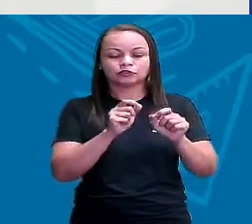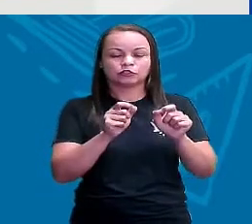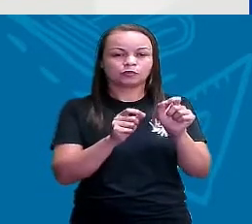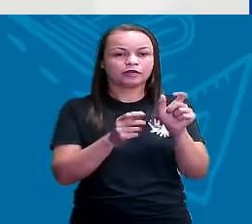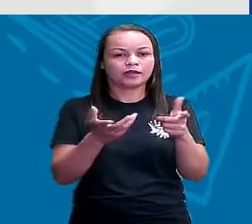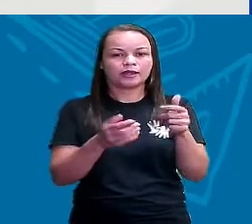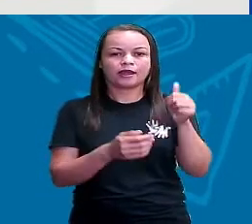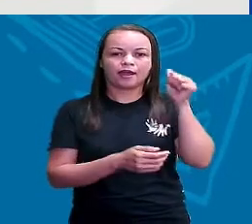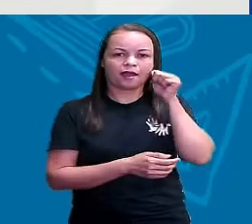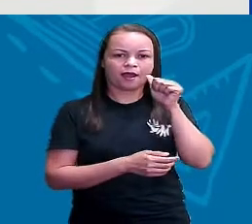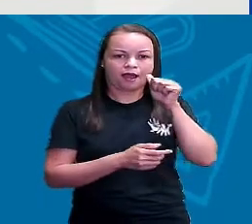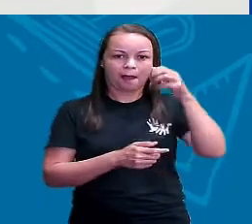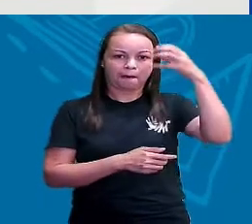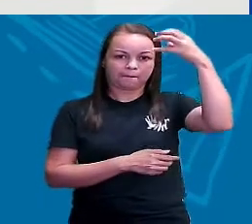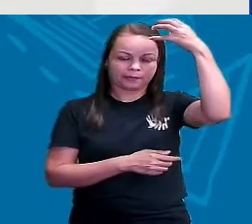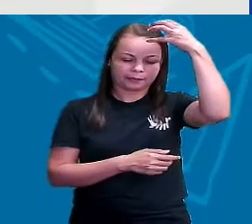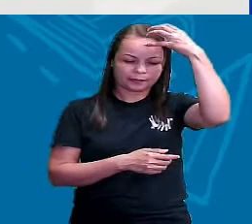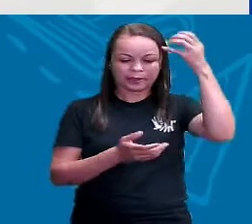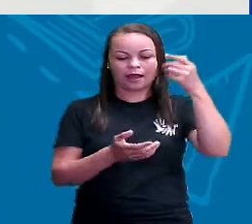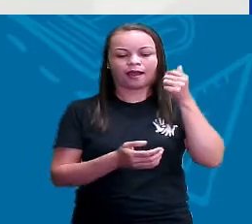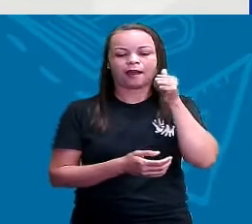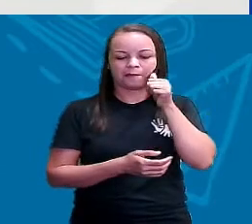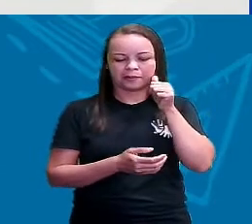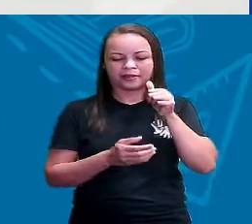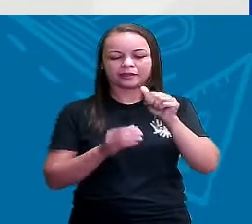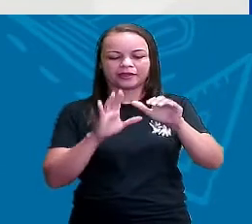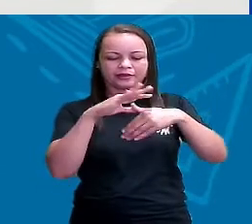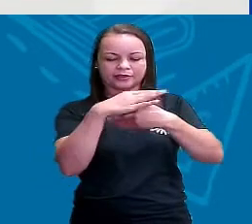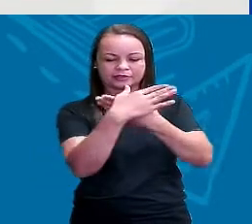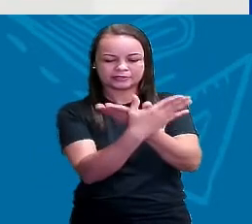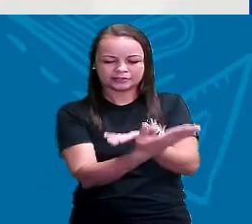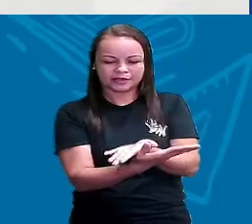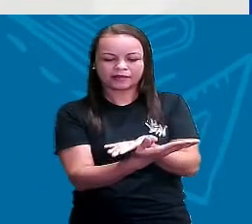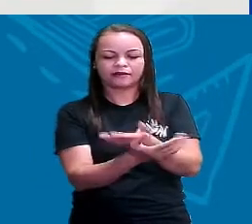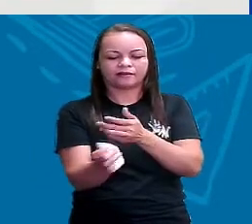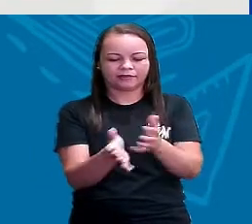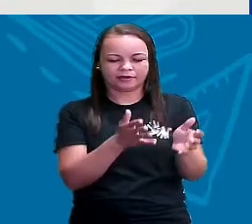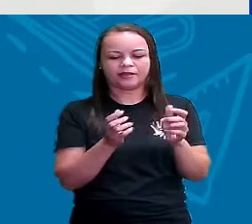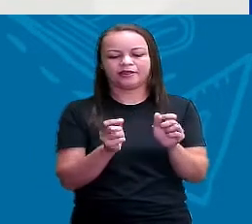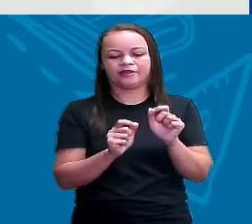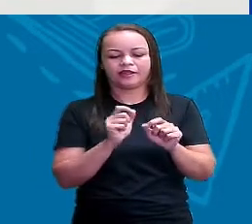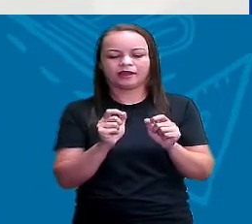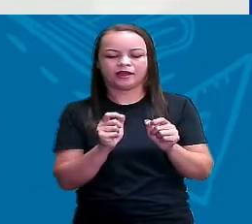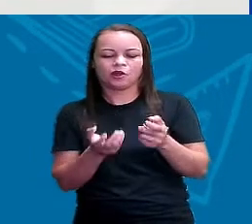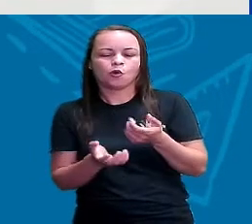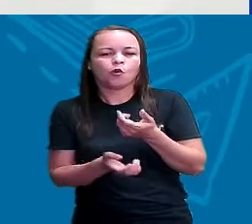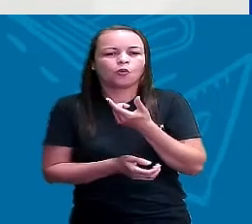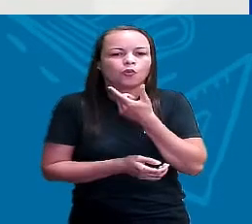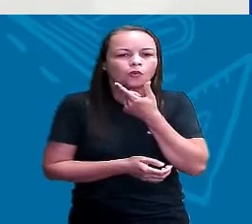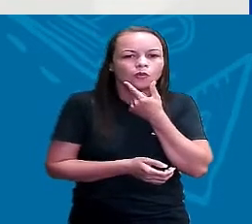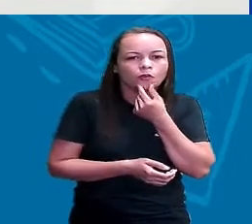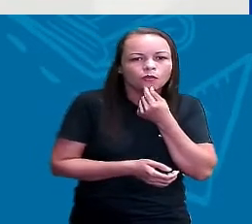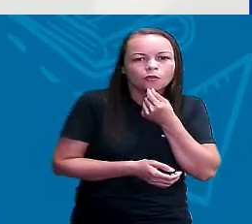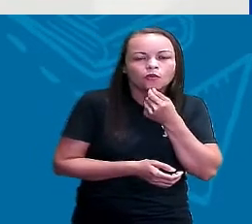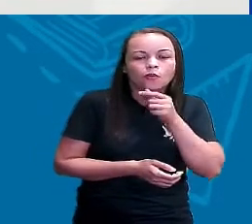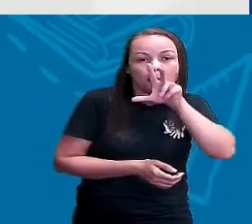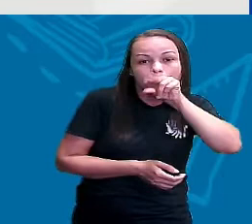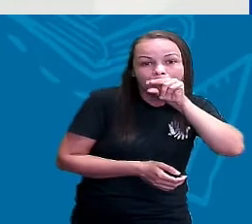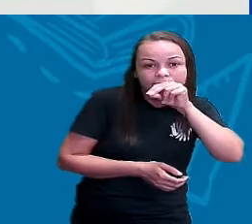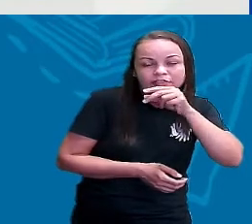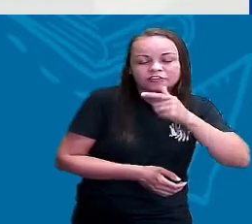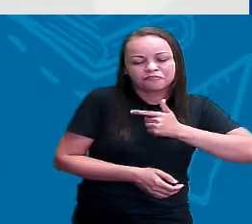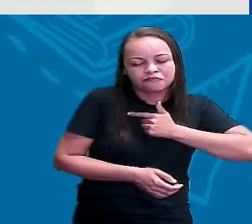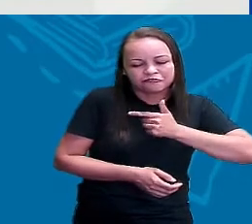Sereia, A Polegarzinha, O Patinho Feio, A Princesa e a Ervilha. Vocês conhecem essas histórias?